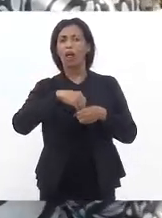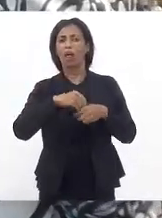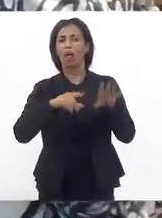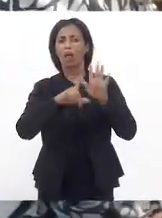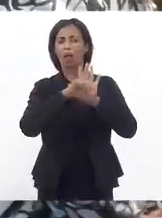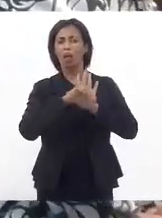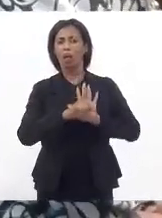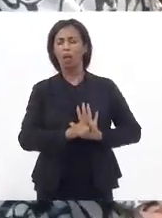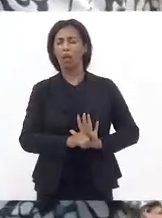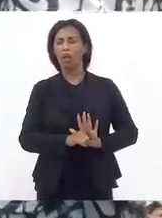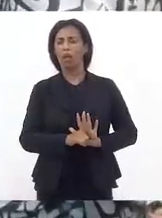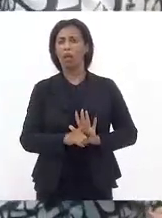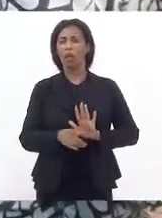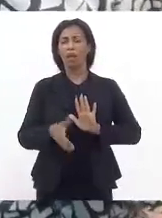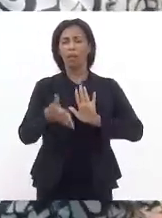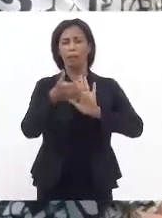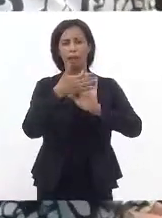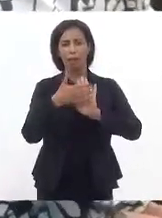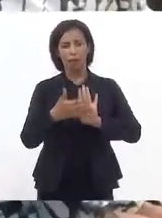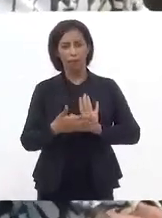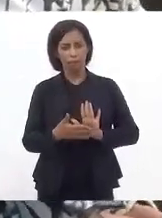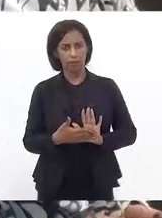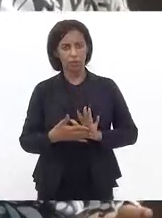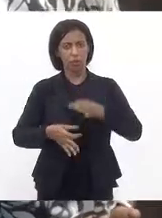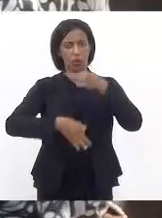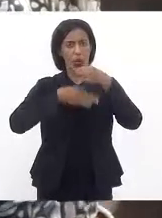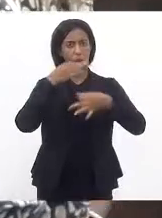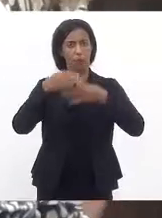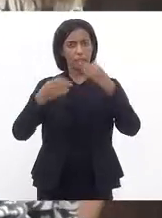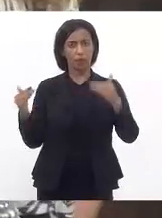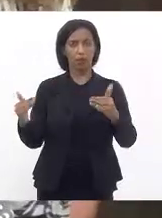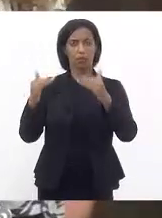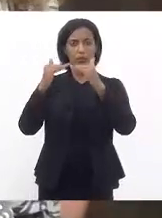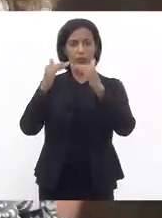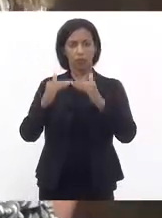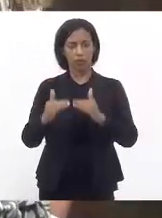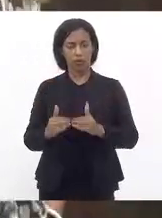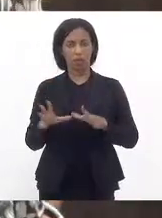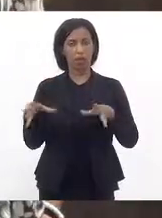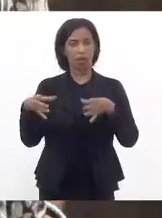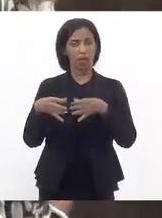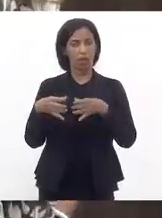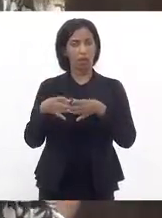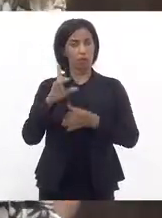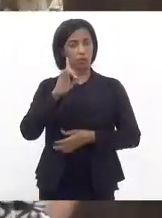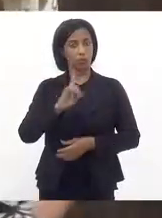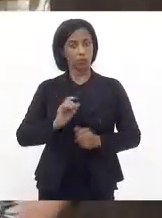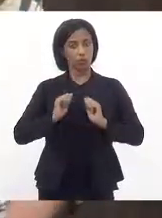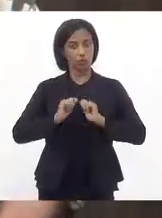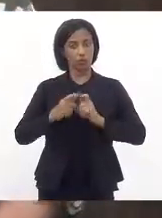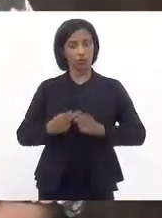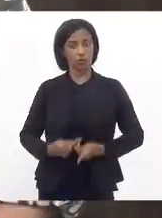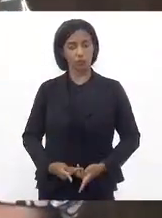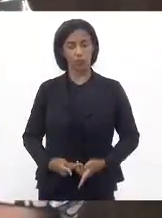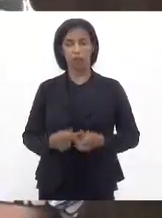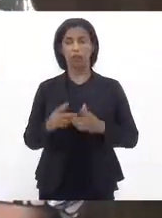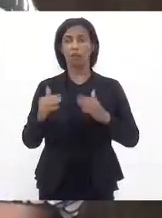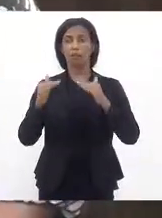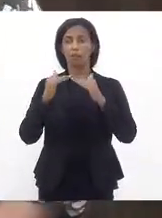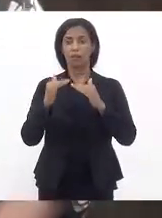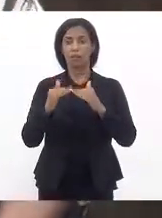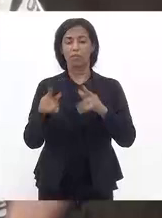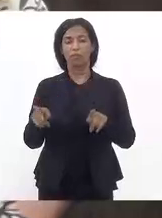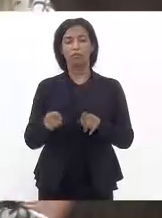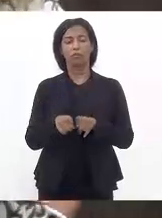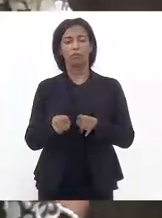tema não apenas para emitir o meu opinião de merda toda da Comissão de Direitos Humanos mas emitir também